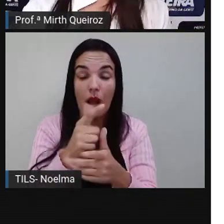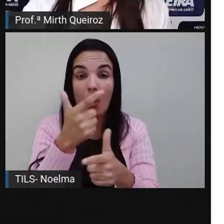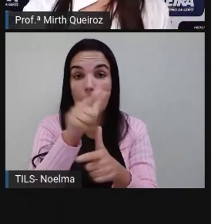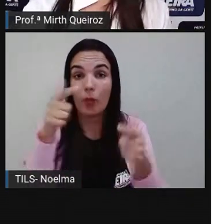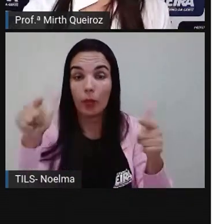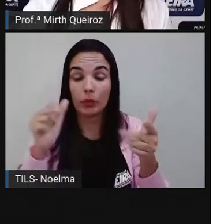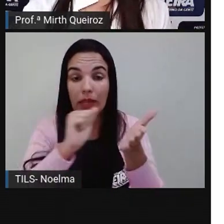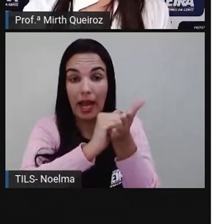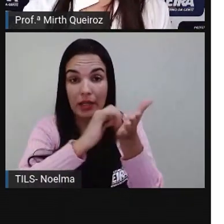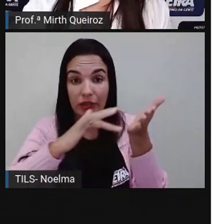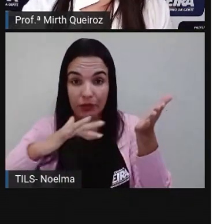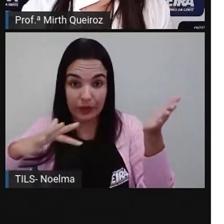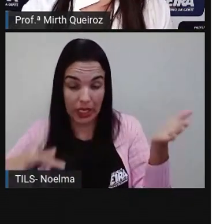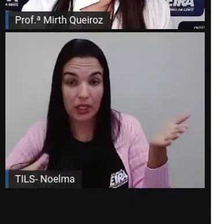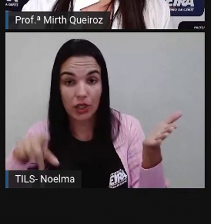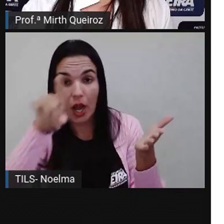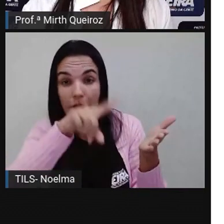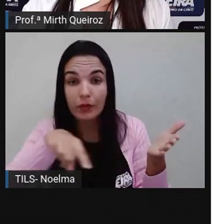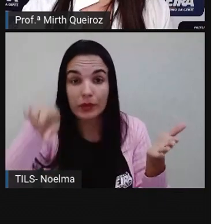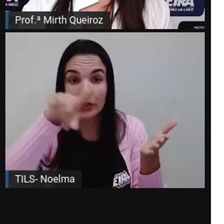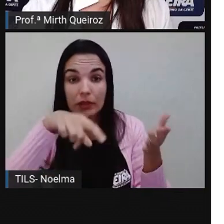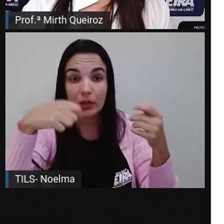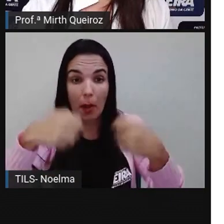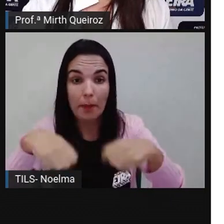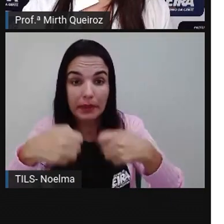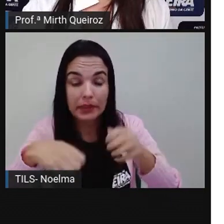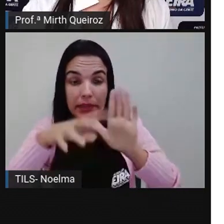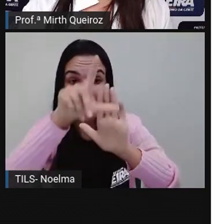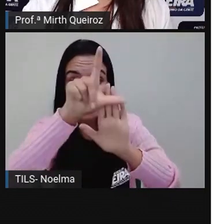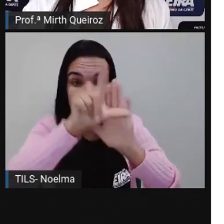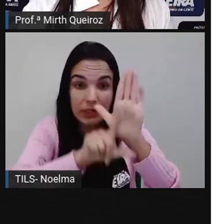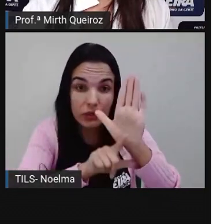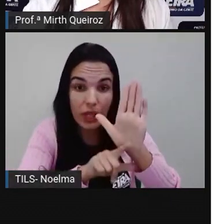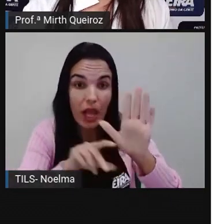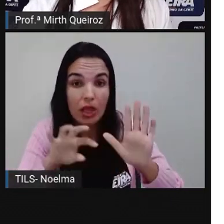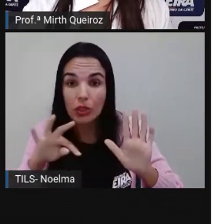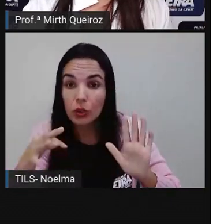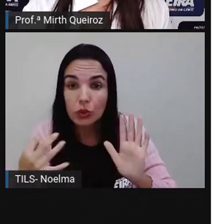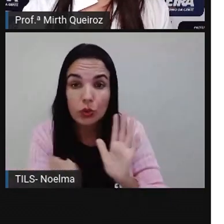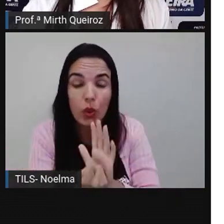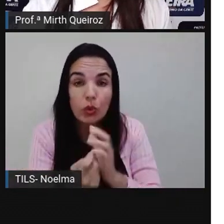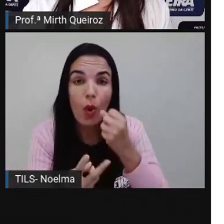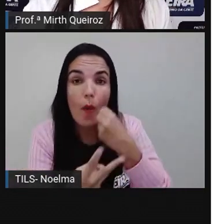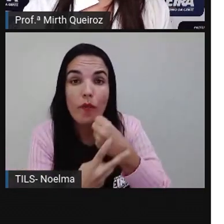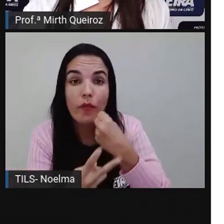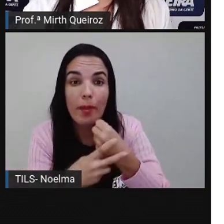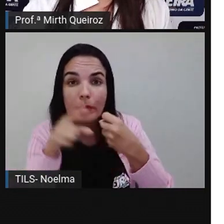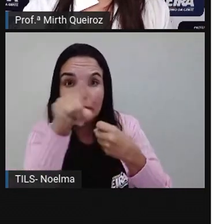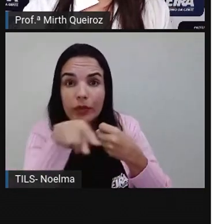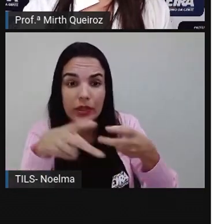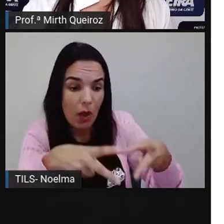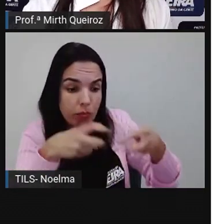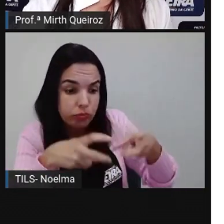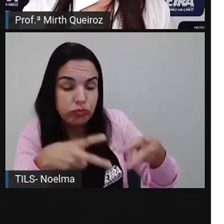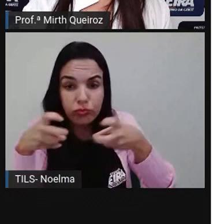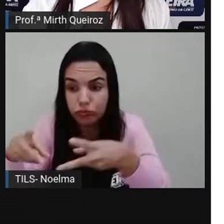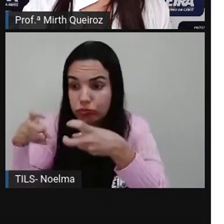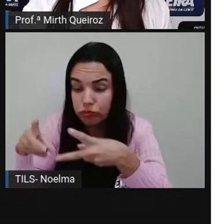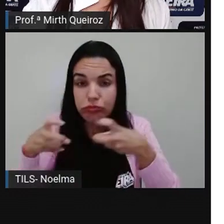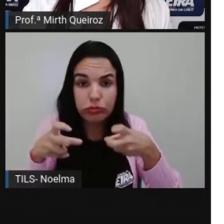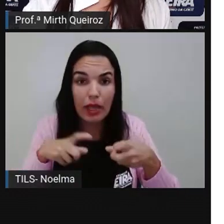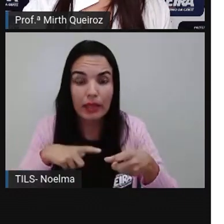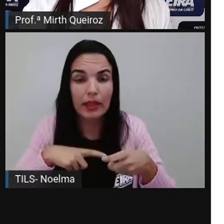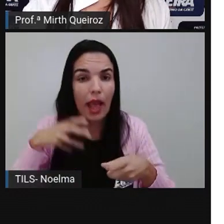outra atividade. Vocês deverão listar todos os verbos que vocês conseguirem identificar aí